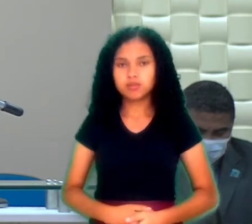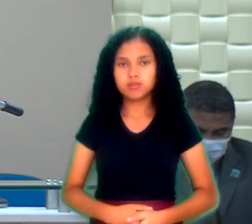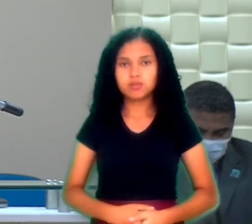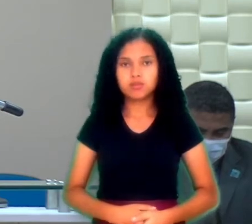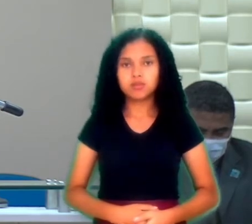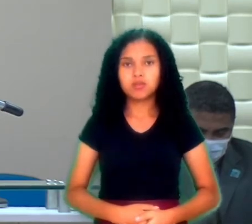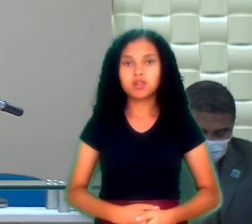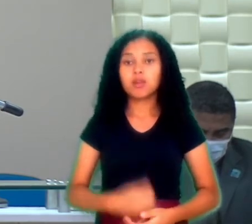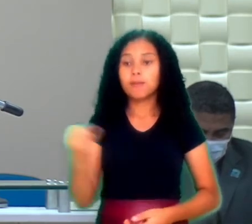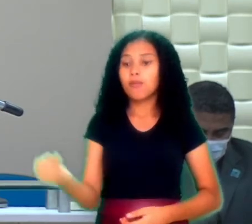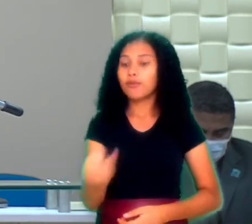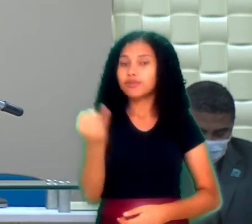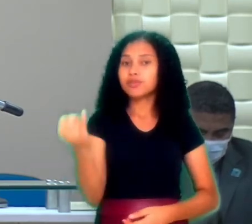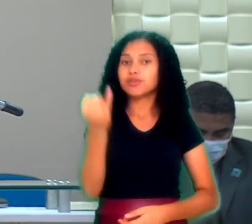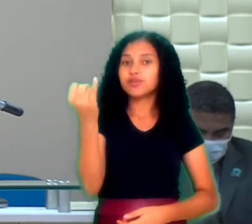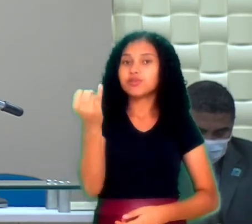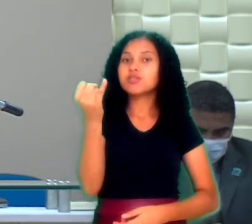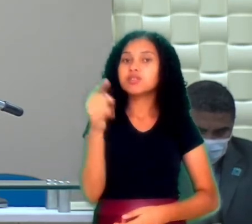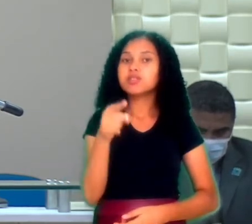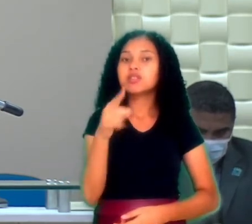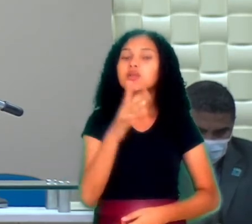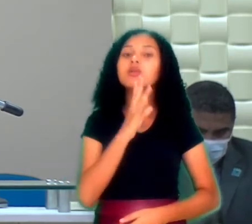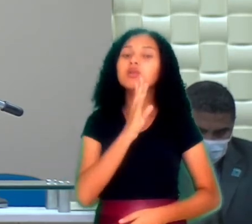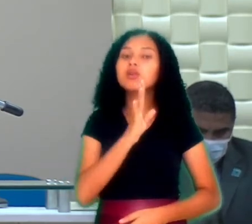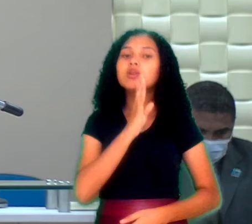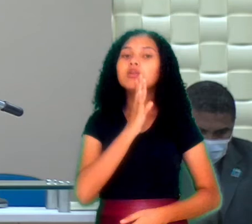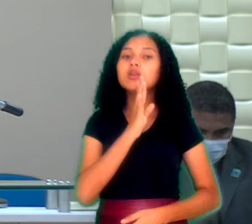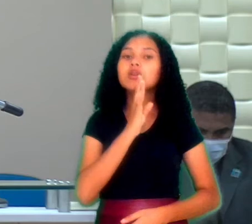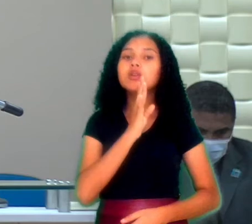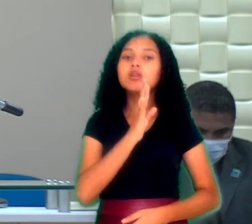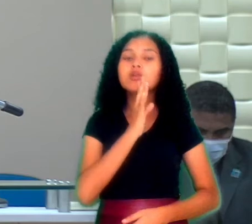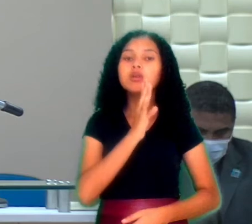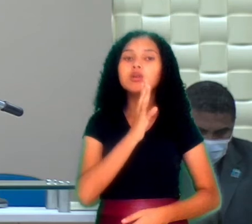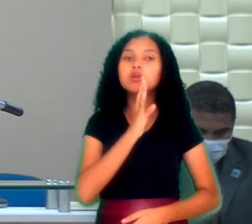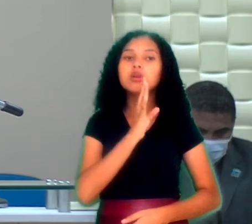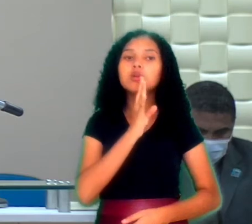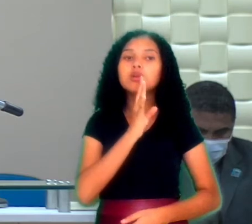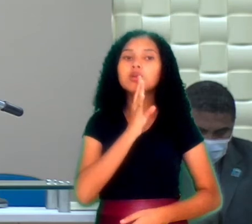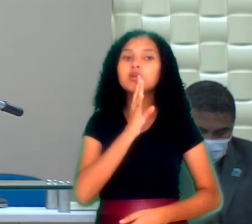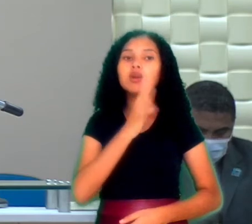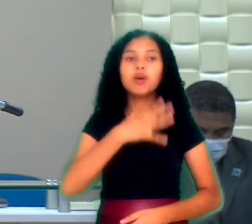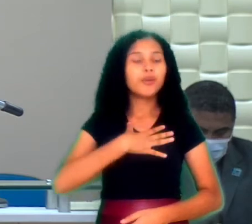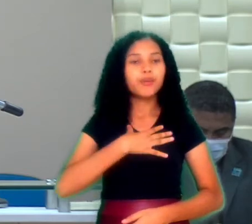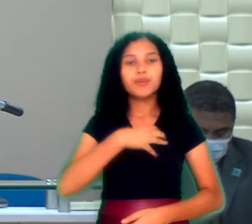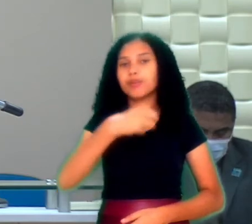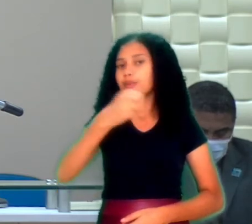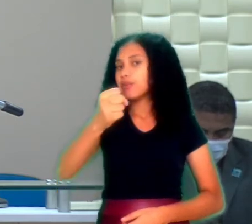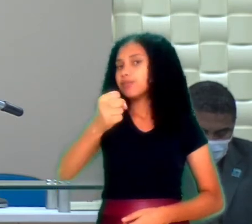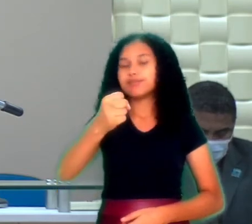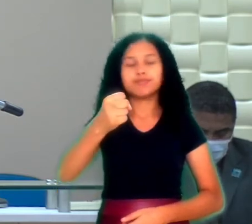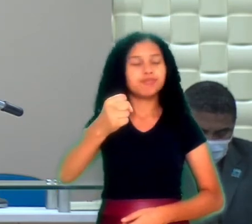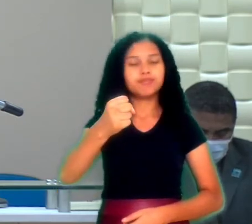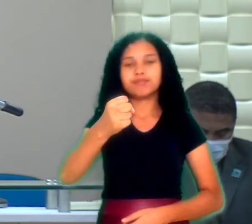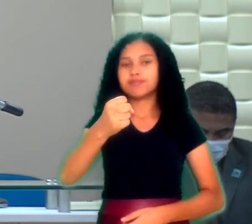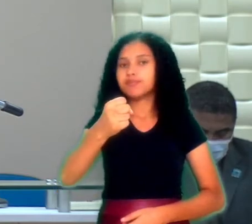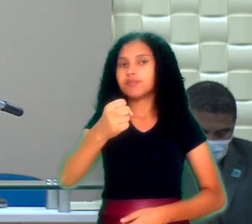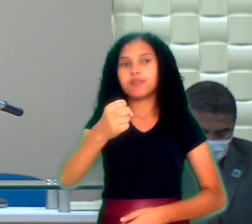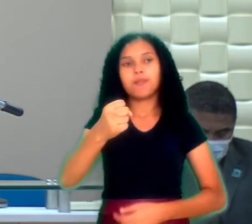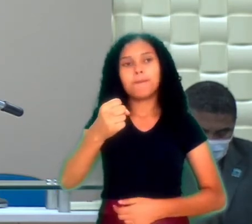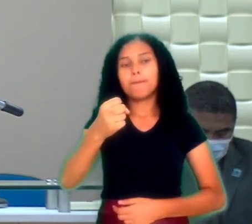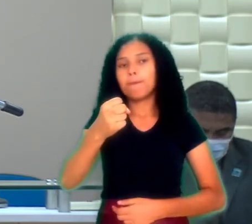começam agora cada um a clamar ao seu Deus, cada um rogando ao Deus que ele servia. E